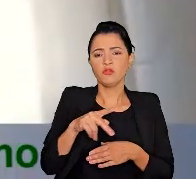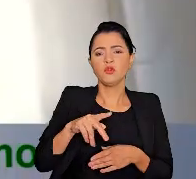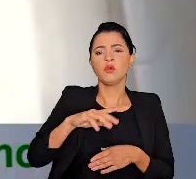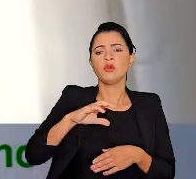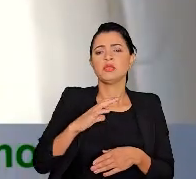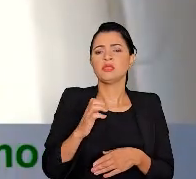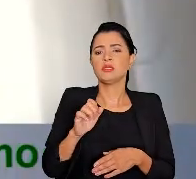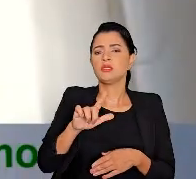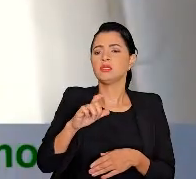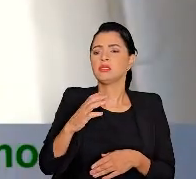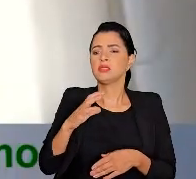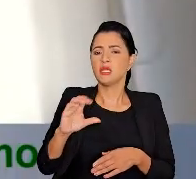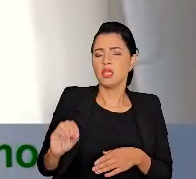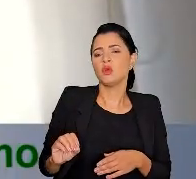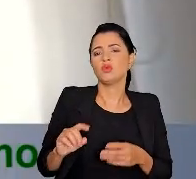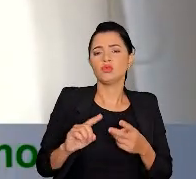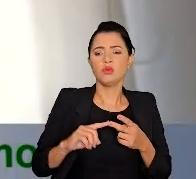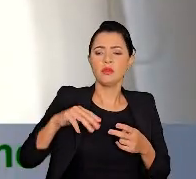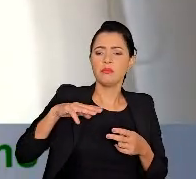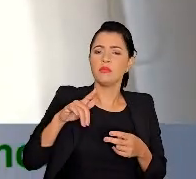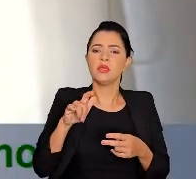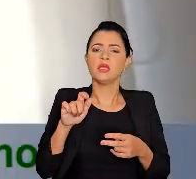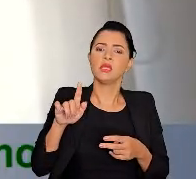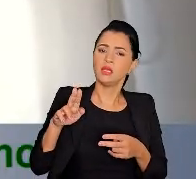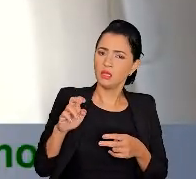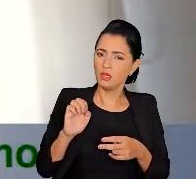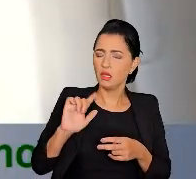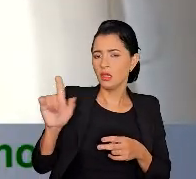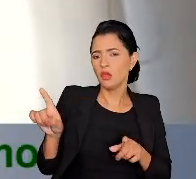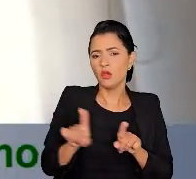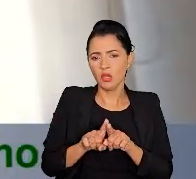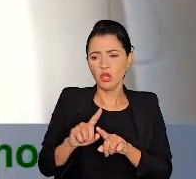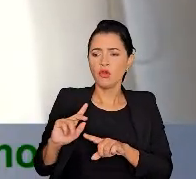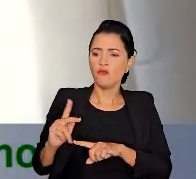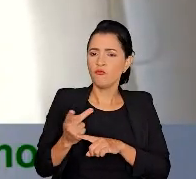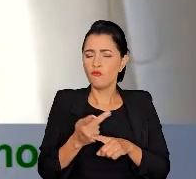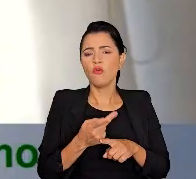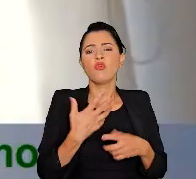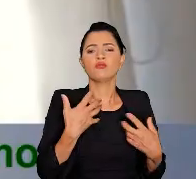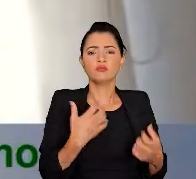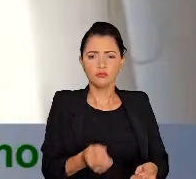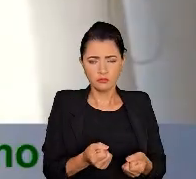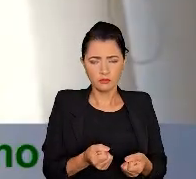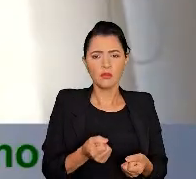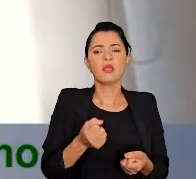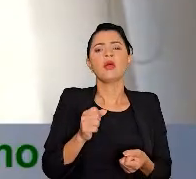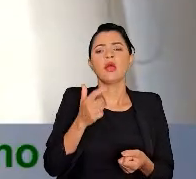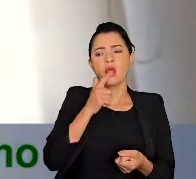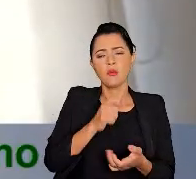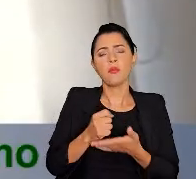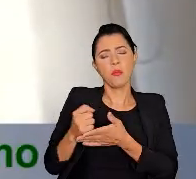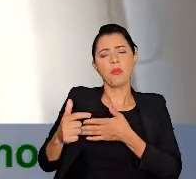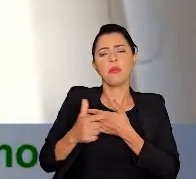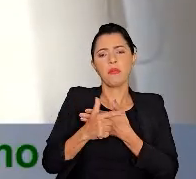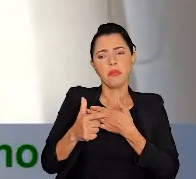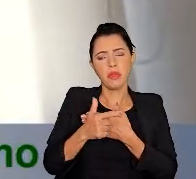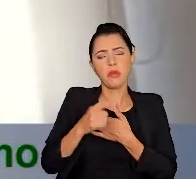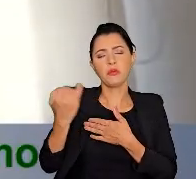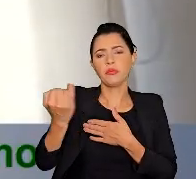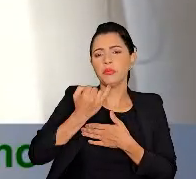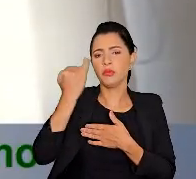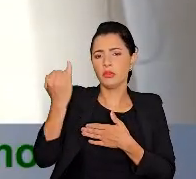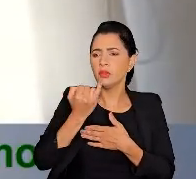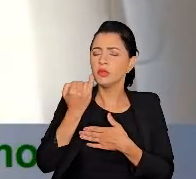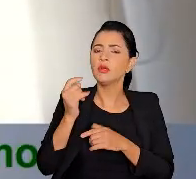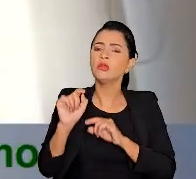o professor Miguel Reale Júnior e foram admitidos como amicus curiae, tiveram um papel fundamental para